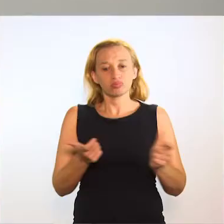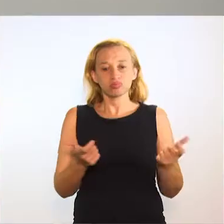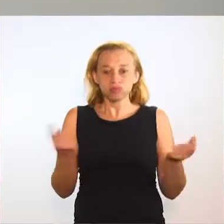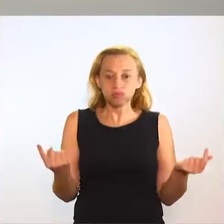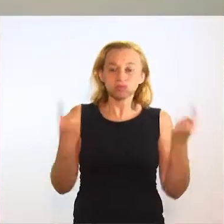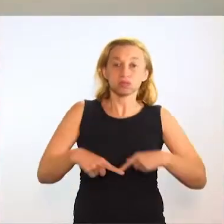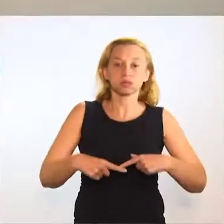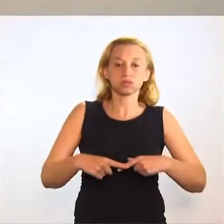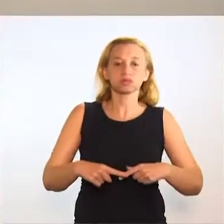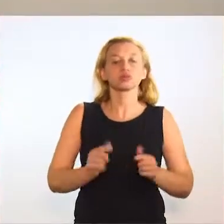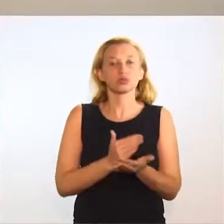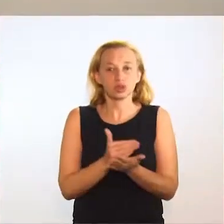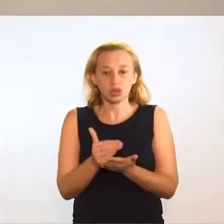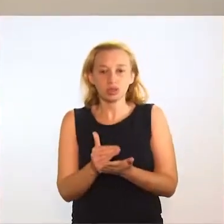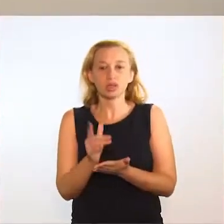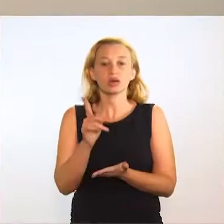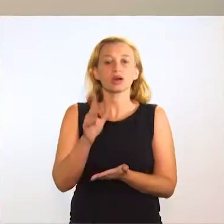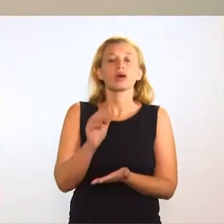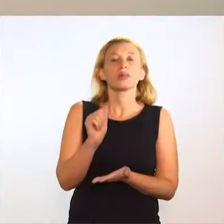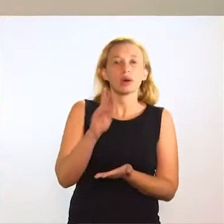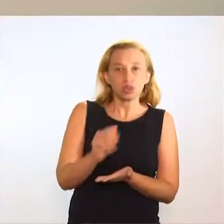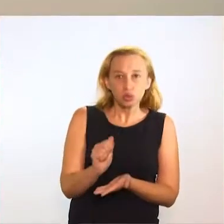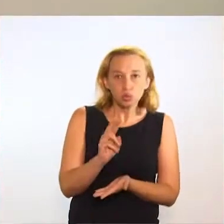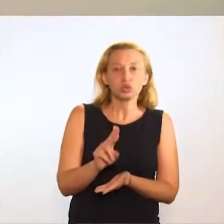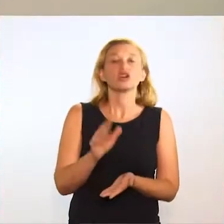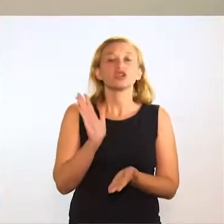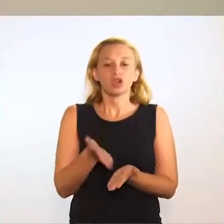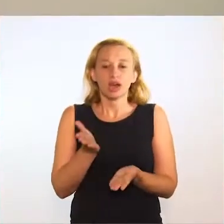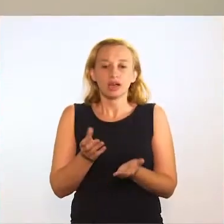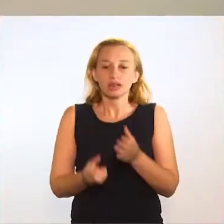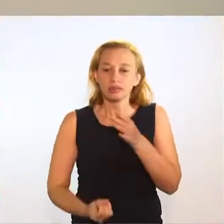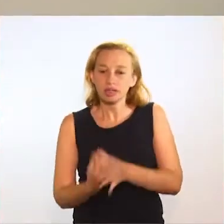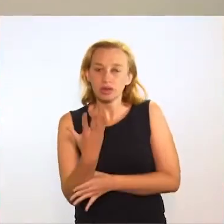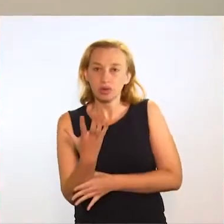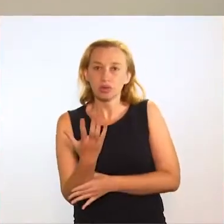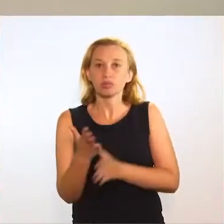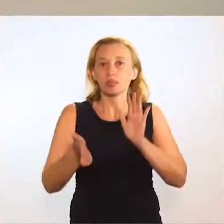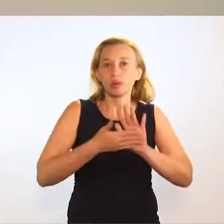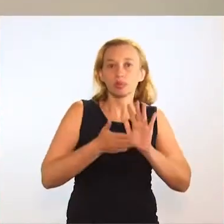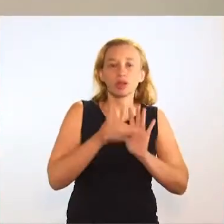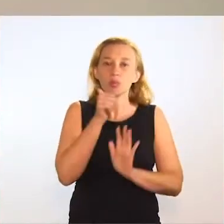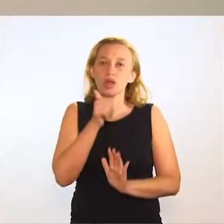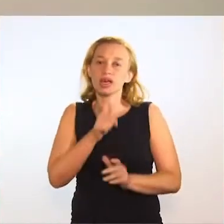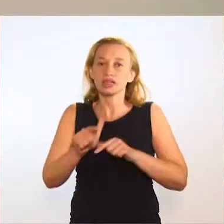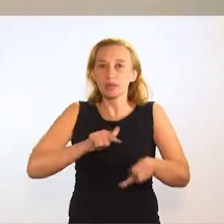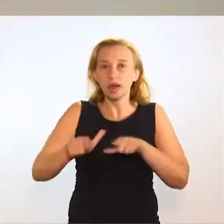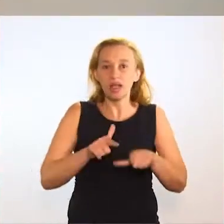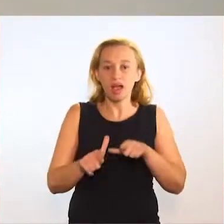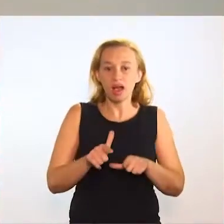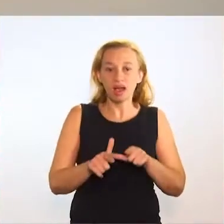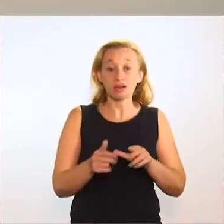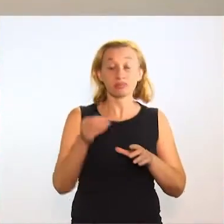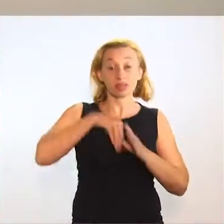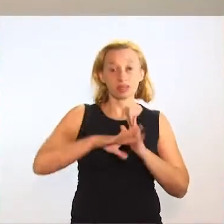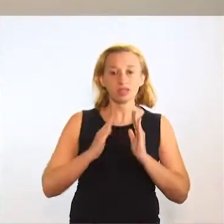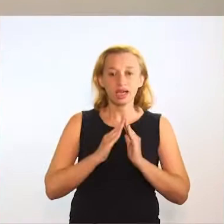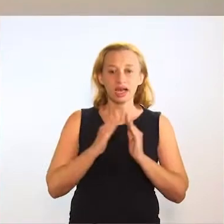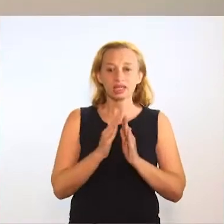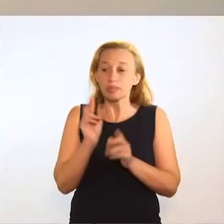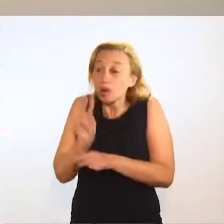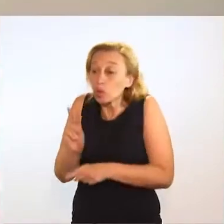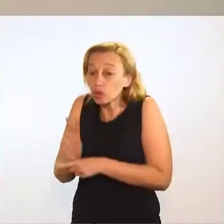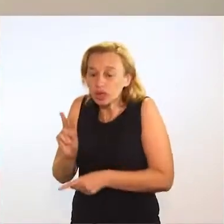foi um grande desafio no início, mas a Badu já nasceu com a proposta de que as mulheres trabalhariam em casa para poder cuidar de um ente que